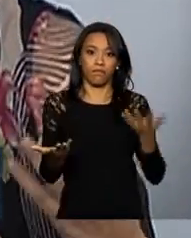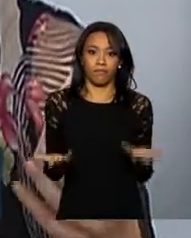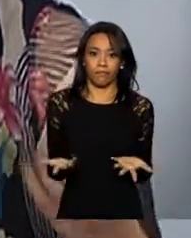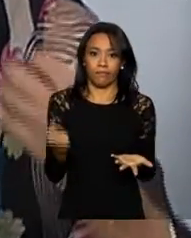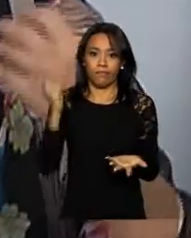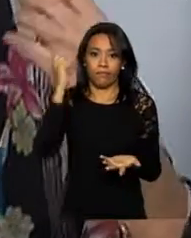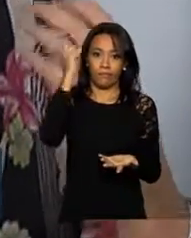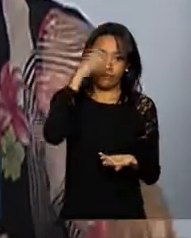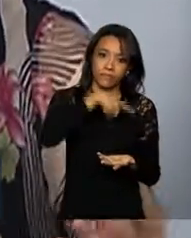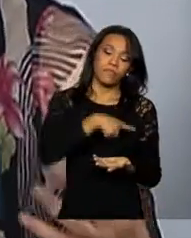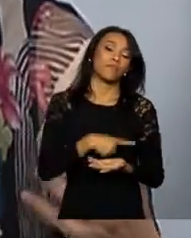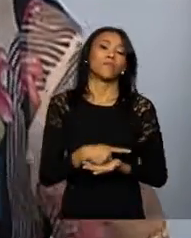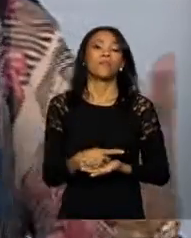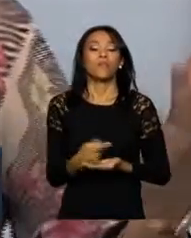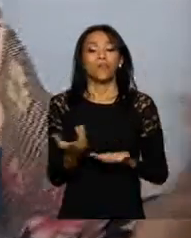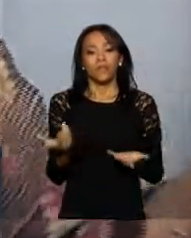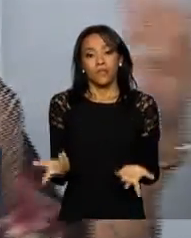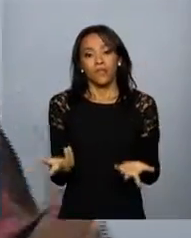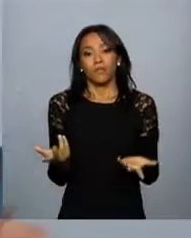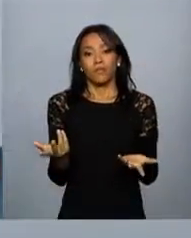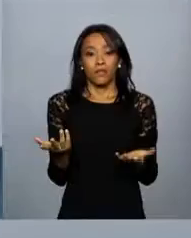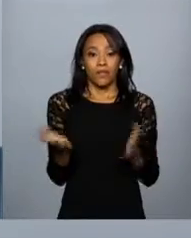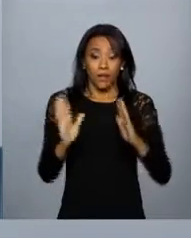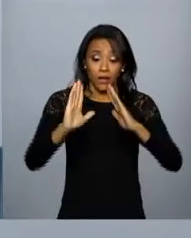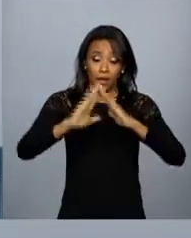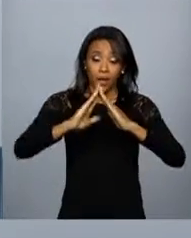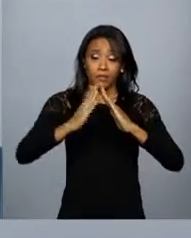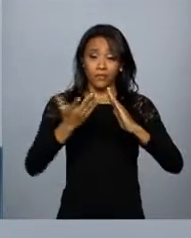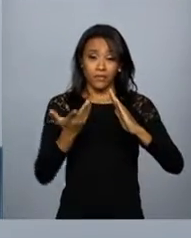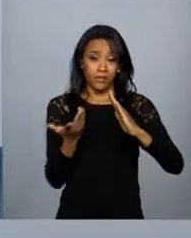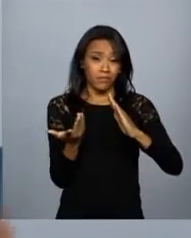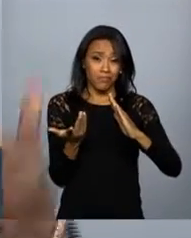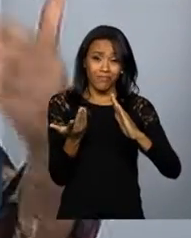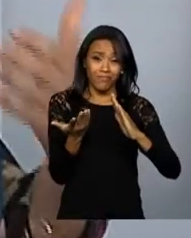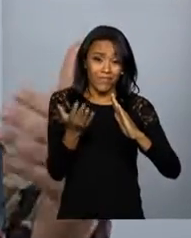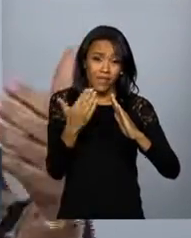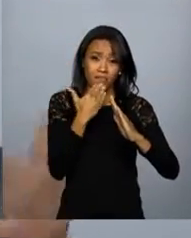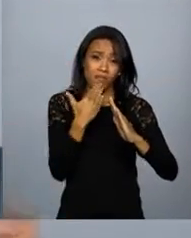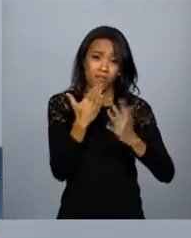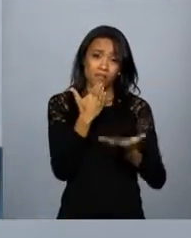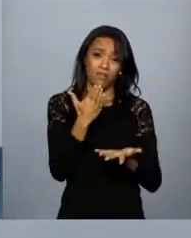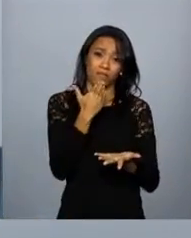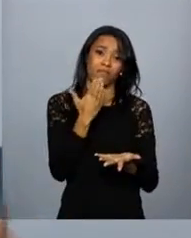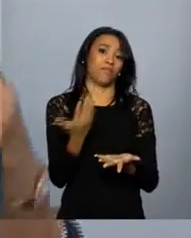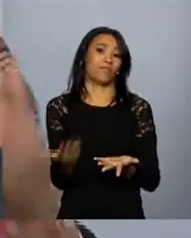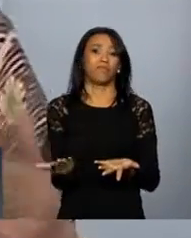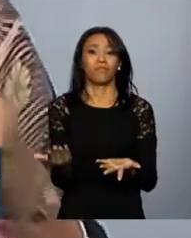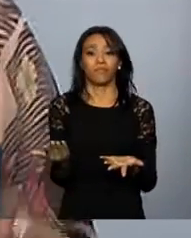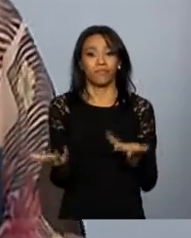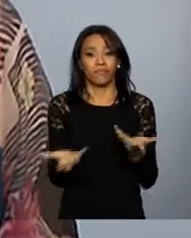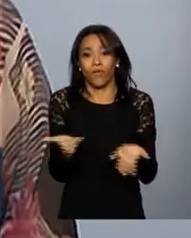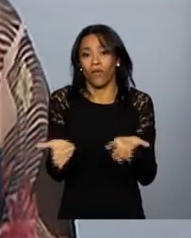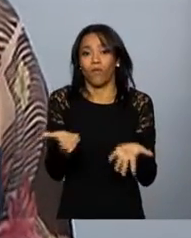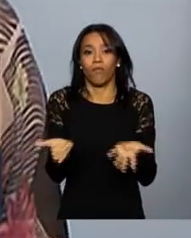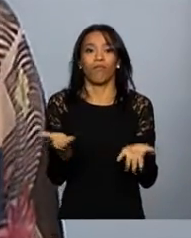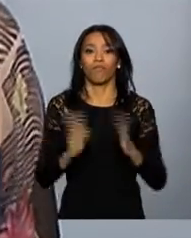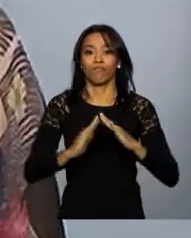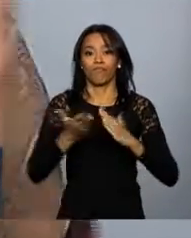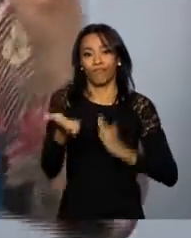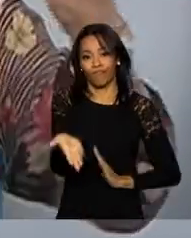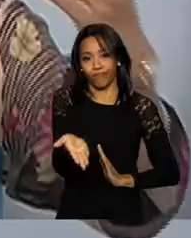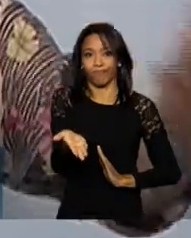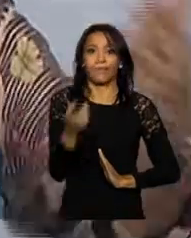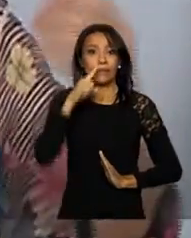com residências, com moradias, que não se pode chamar de residências, extremamente precárias e